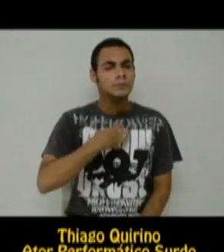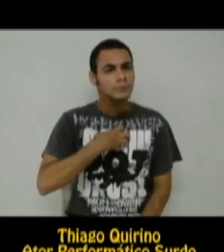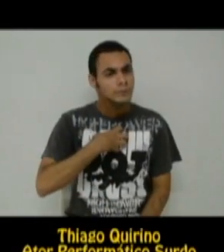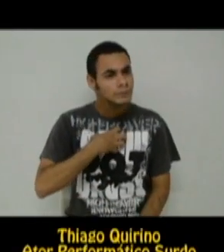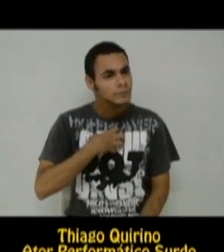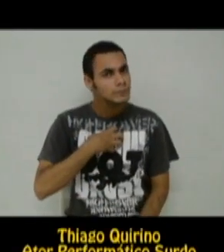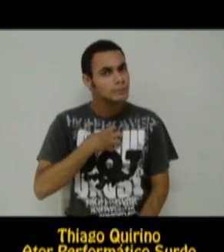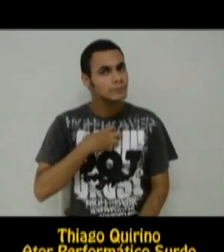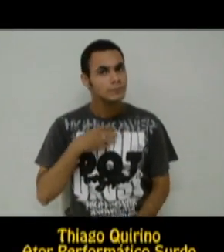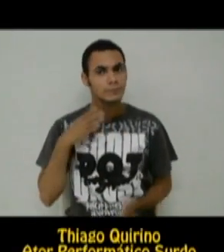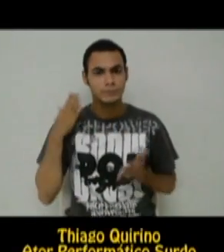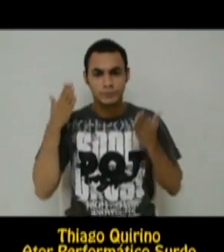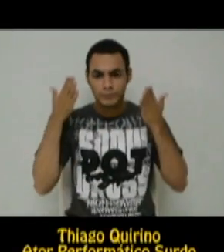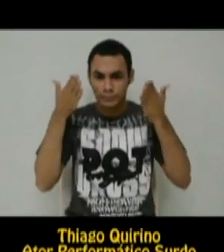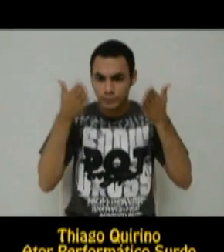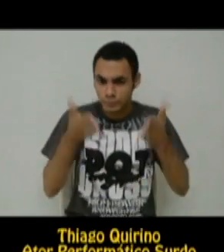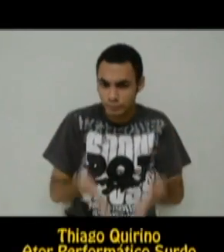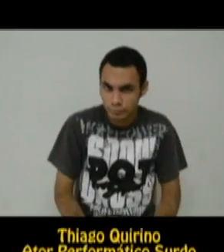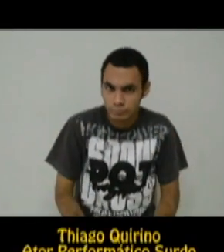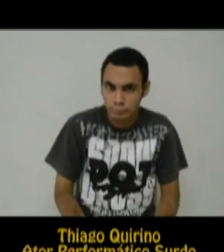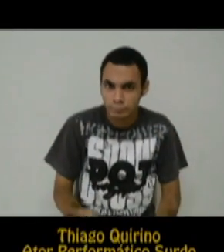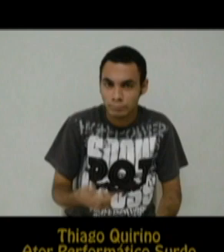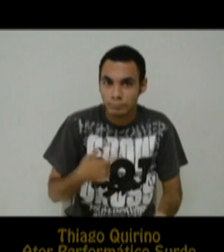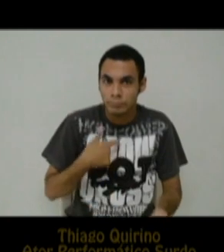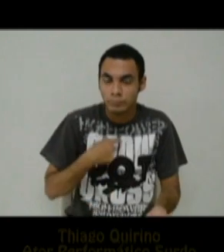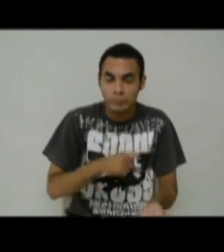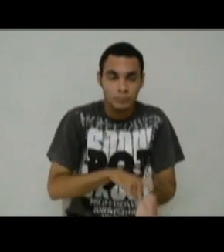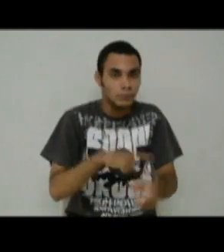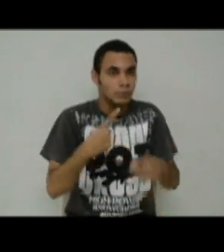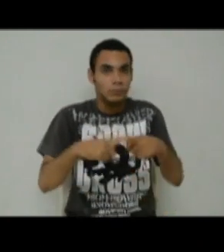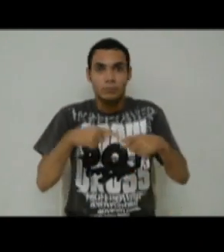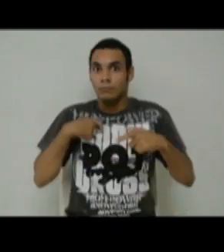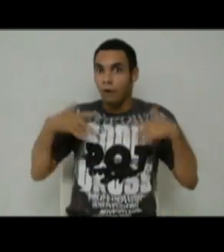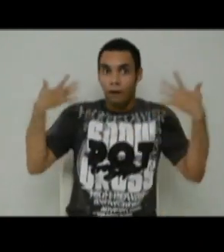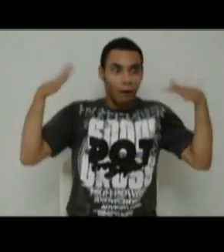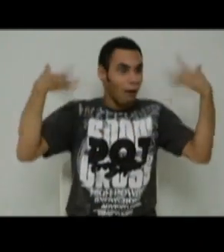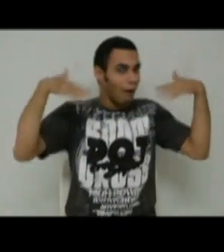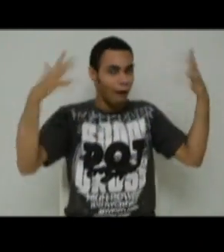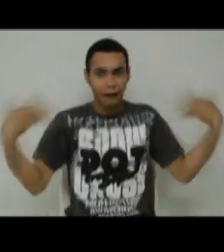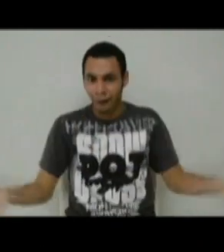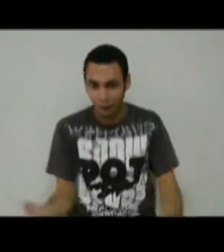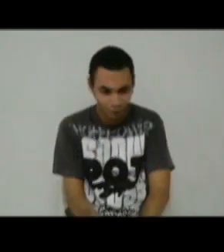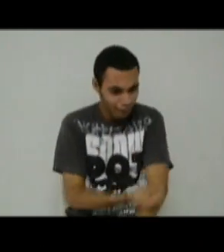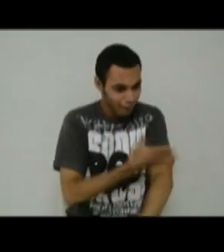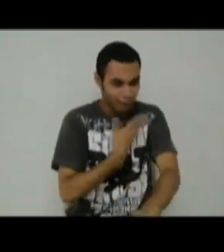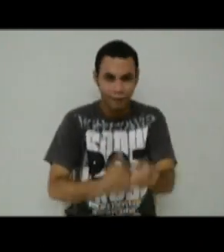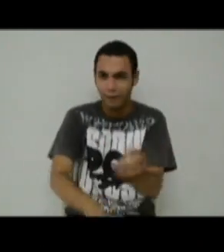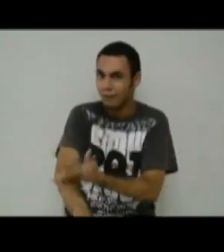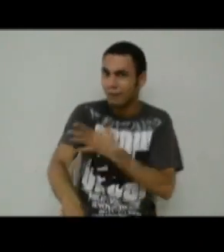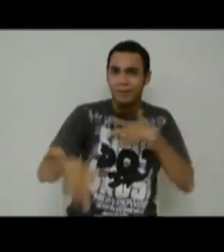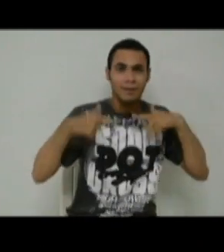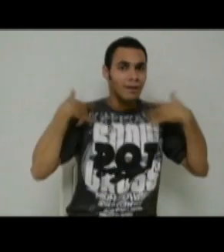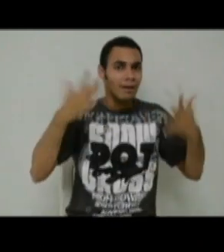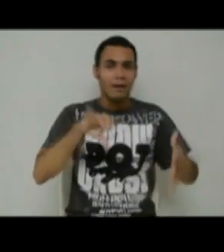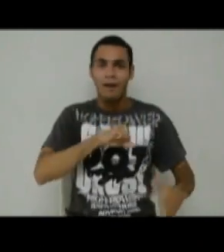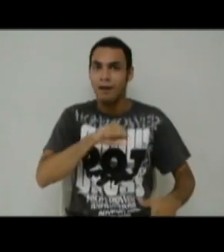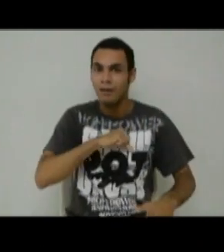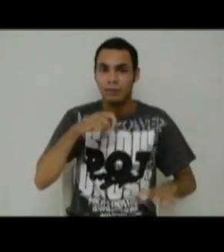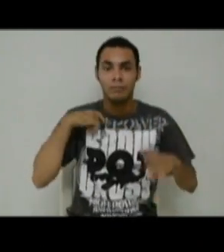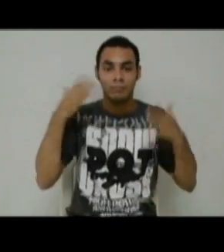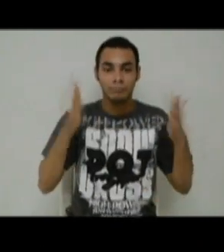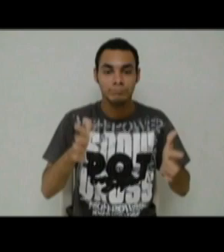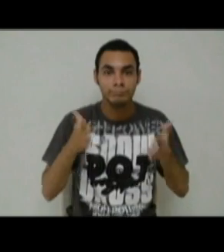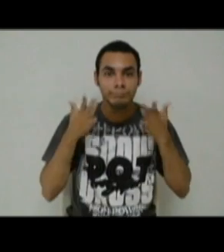relação a quando eu vou fazer uma apresentação, às vezes eu fico preocupada, emocionada, é uma mistura de sentimentos, emoção. Aí